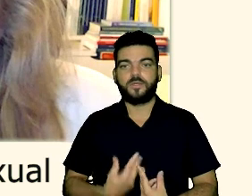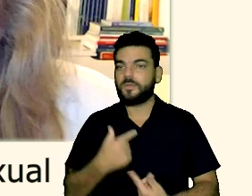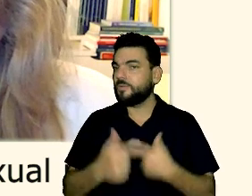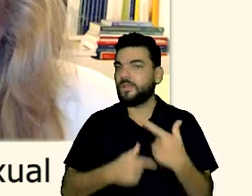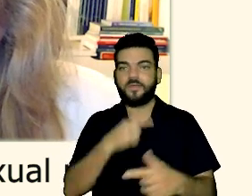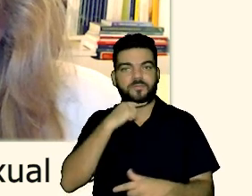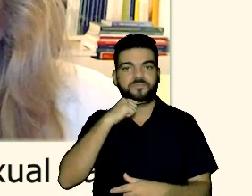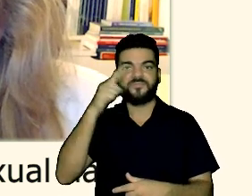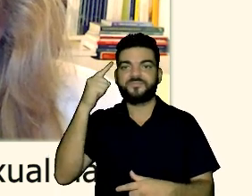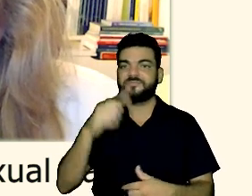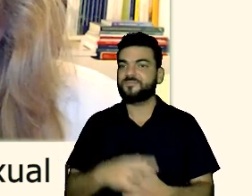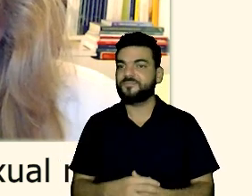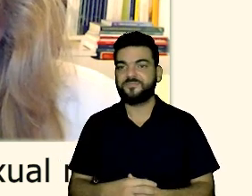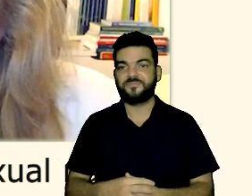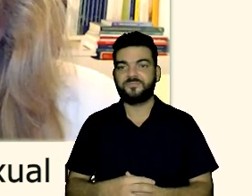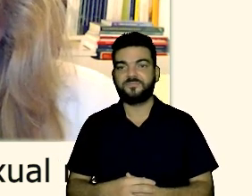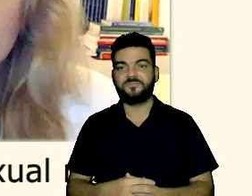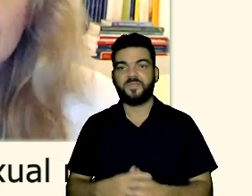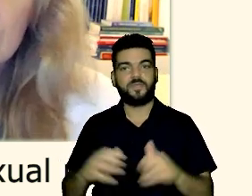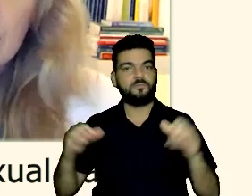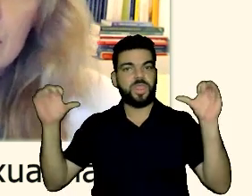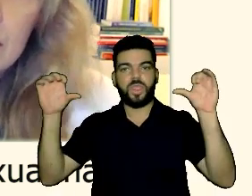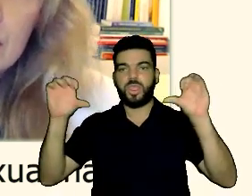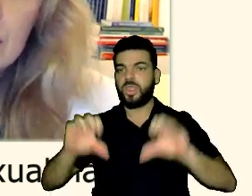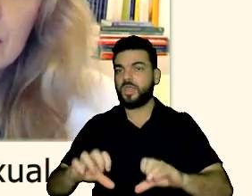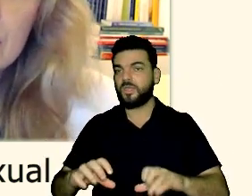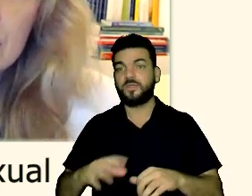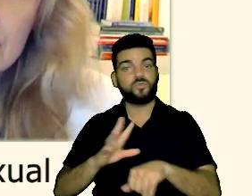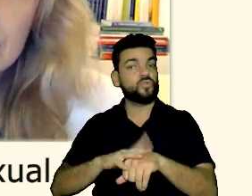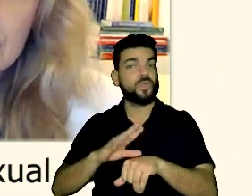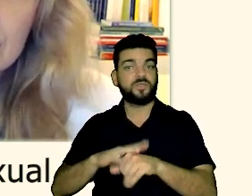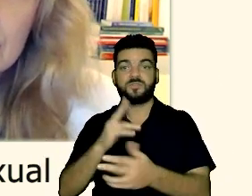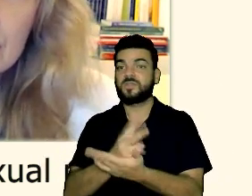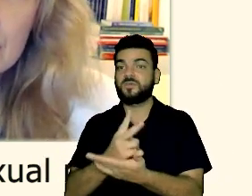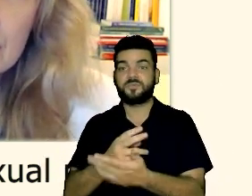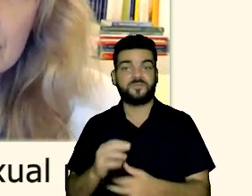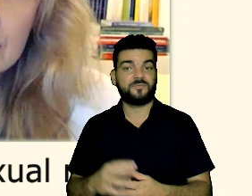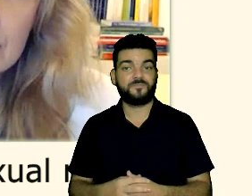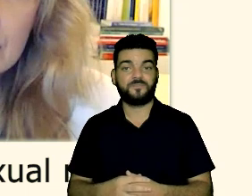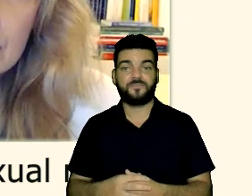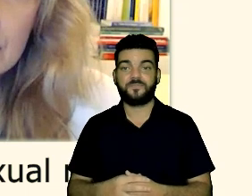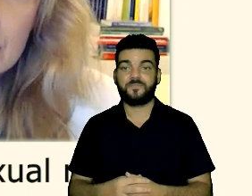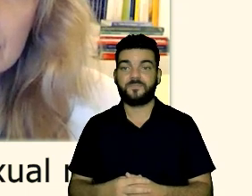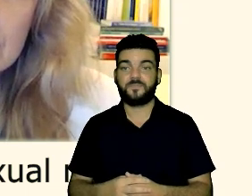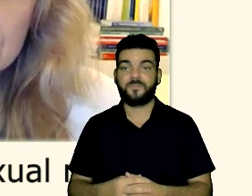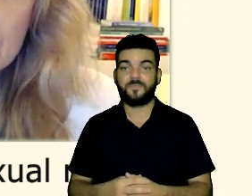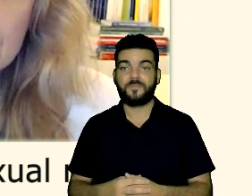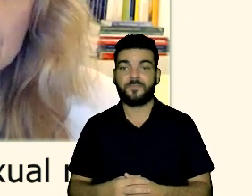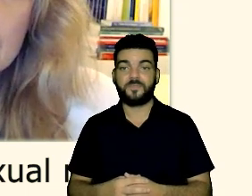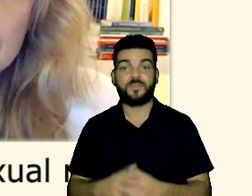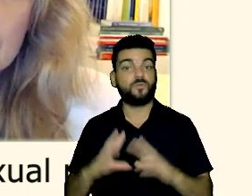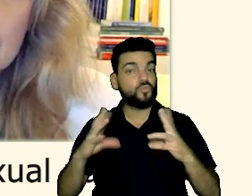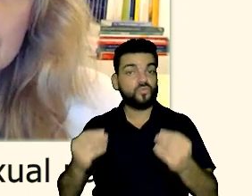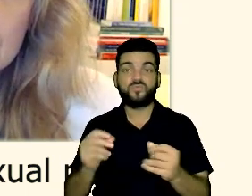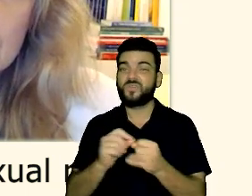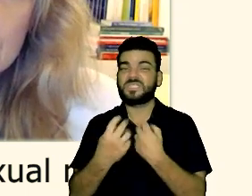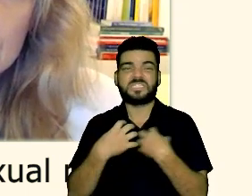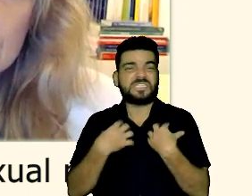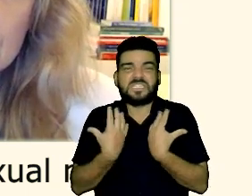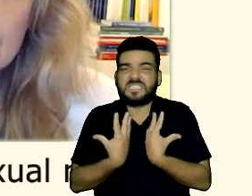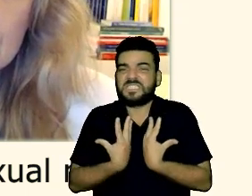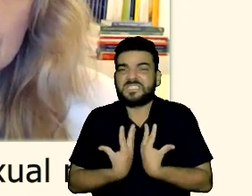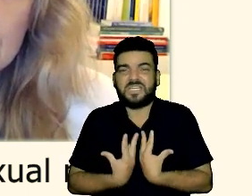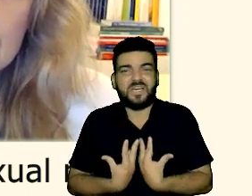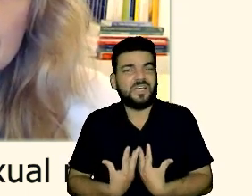Ela fica totalmente exausta, cai muito a produtividade e tudo que ela vai fazer para ela é